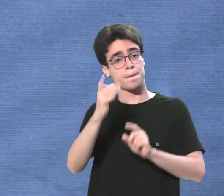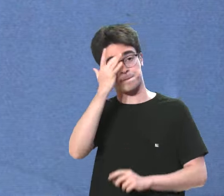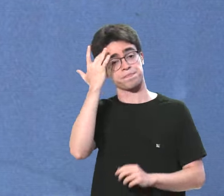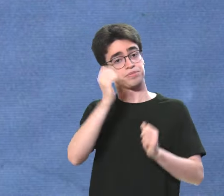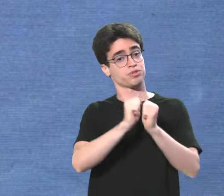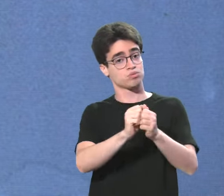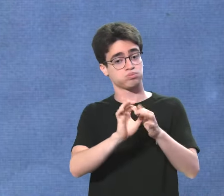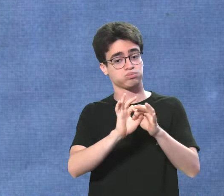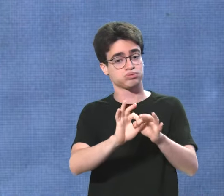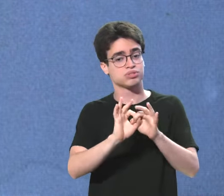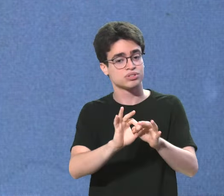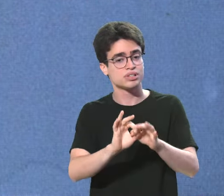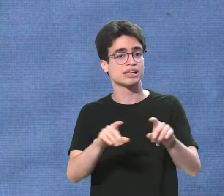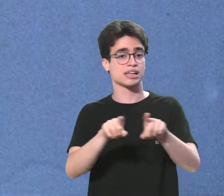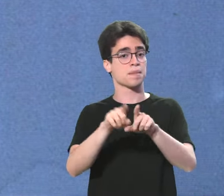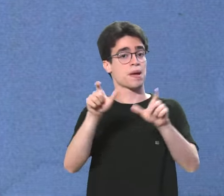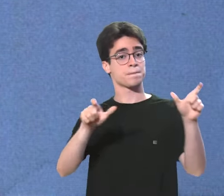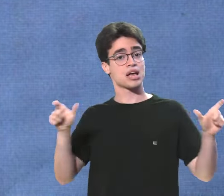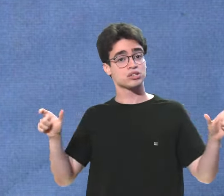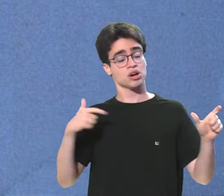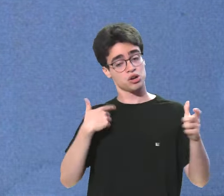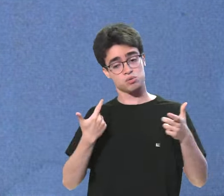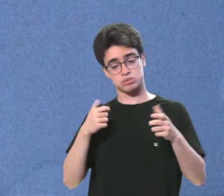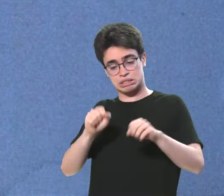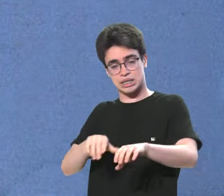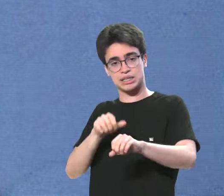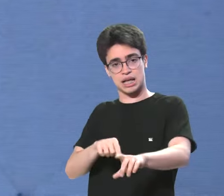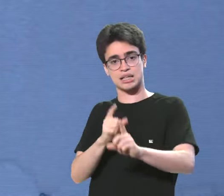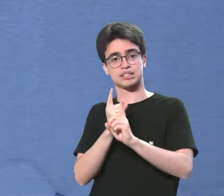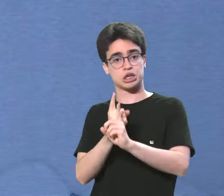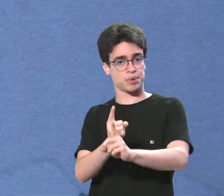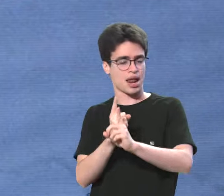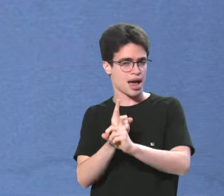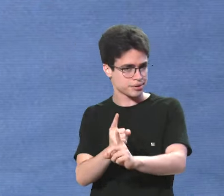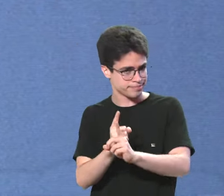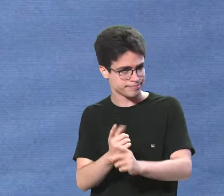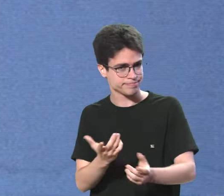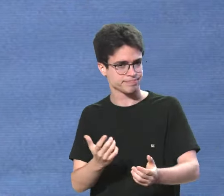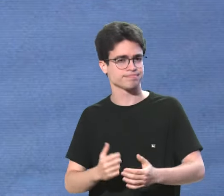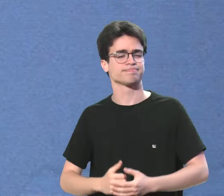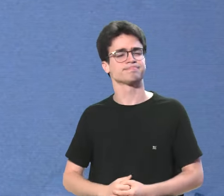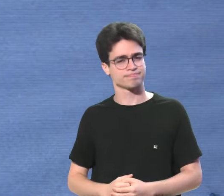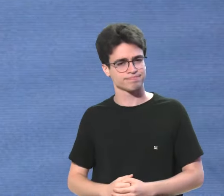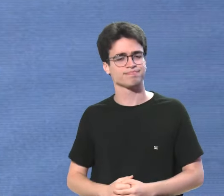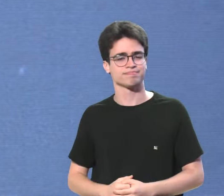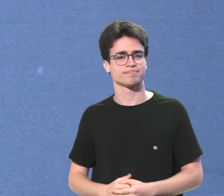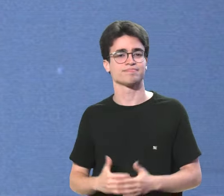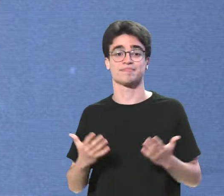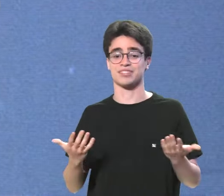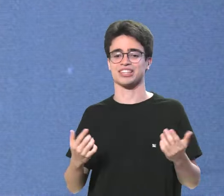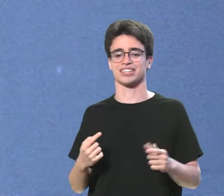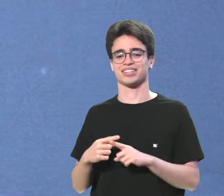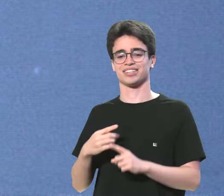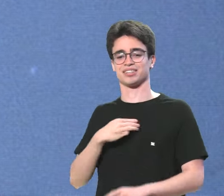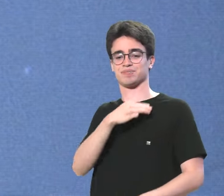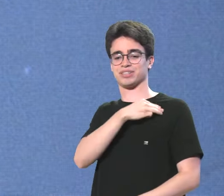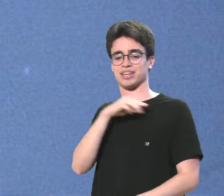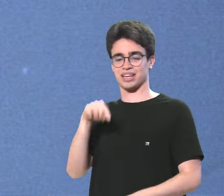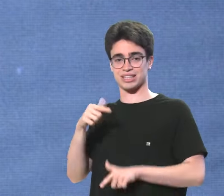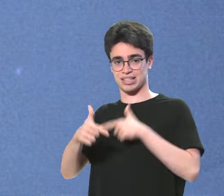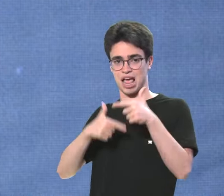caminhar junto e até pessoas para você discipular gente a gente do do ministério aqui que